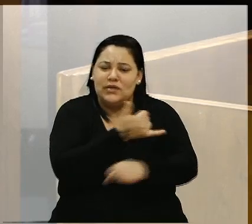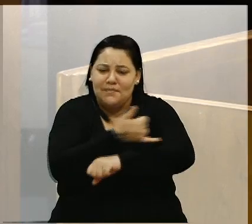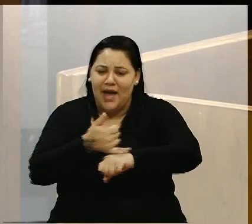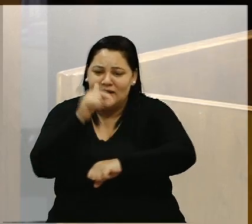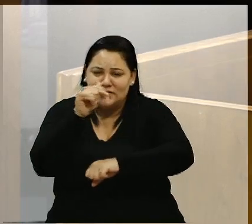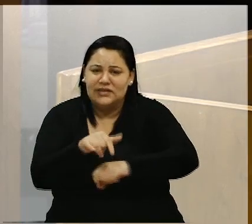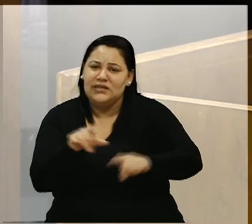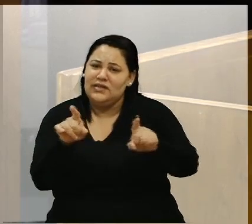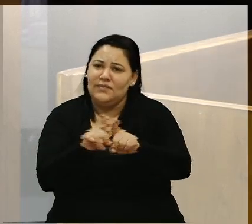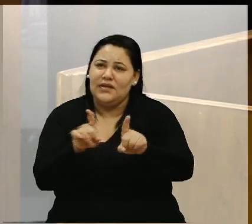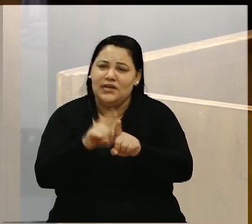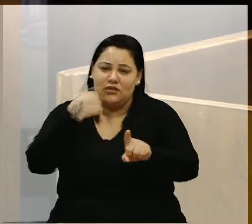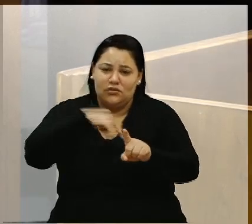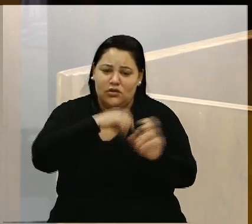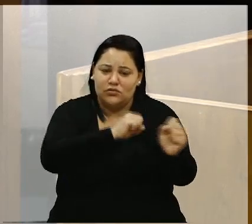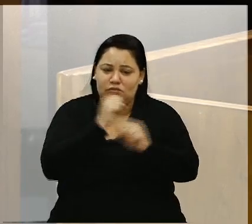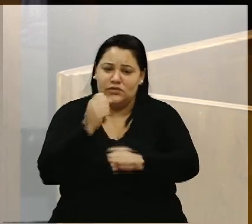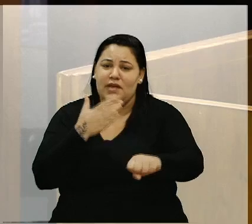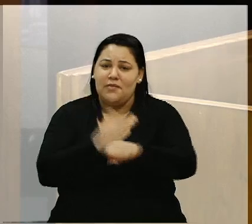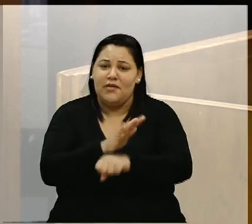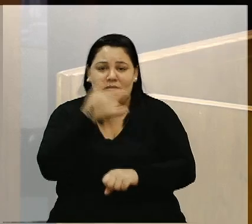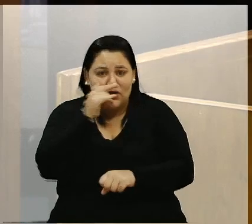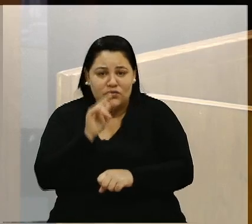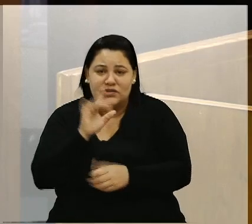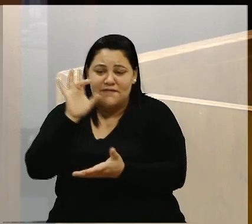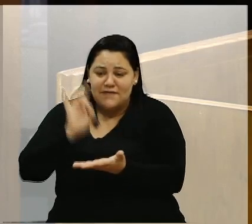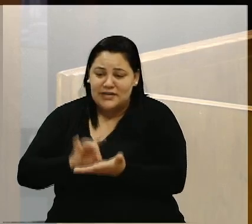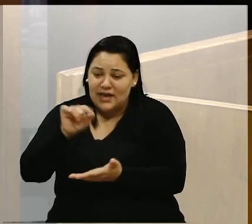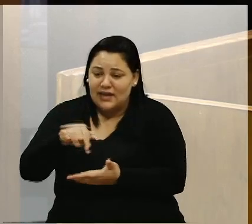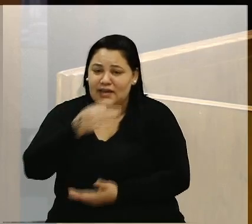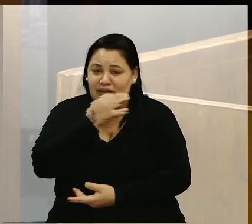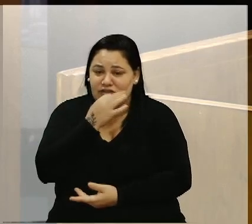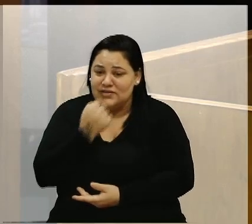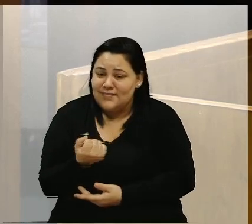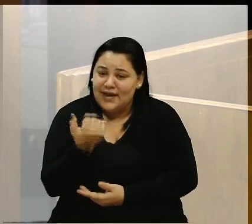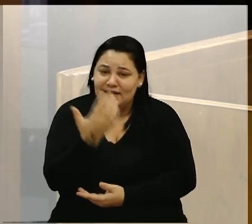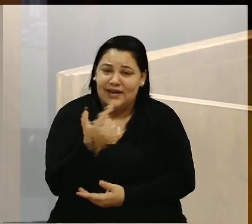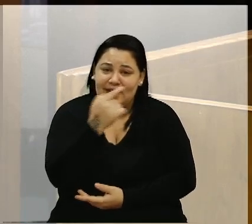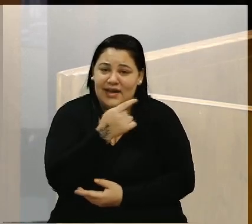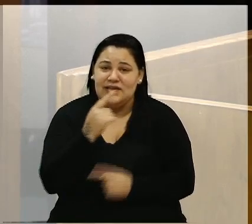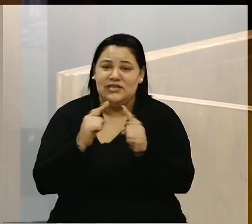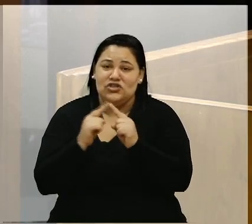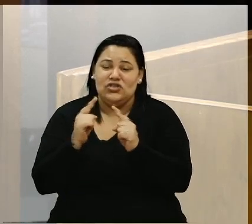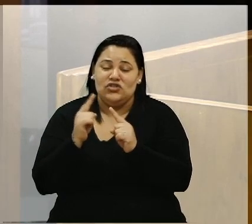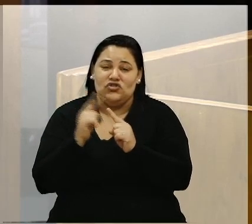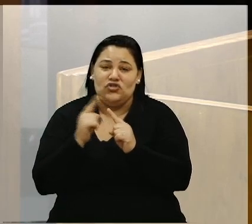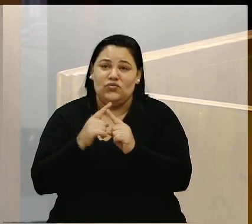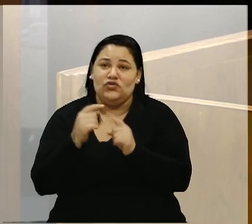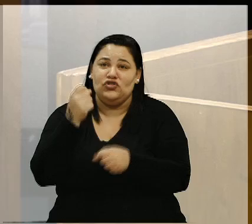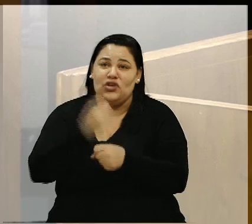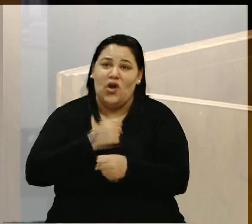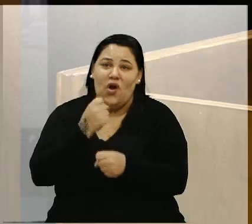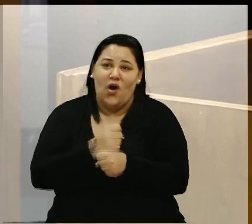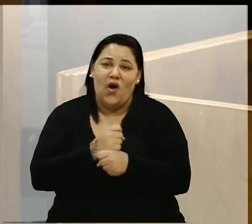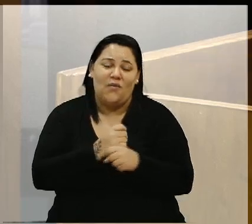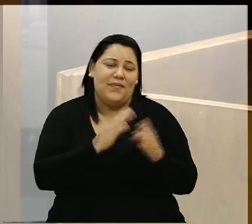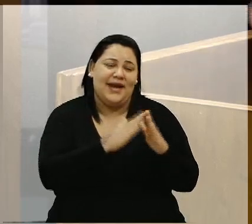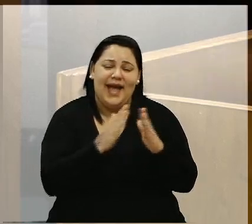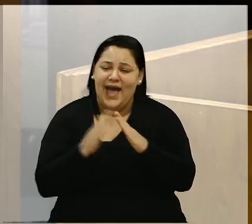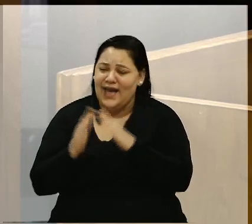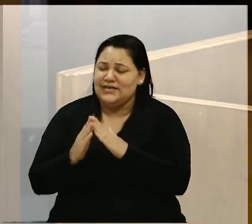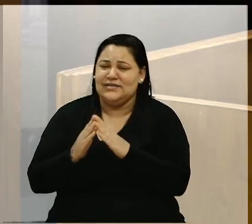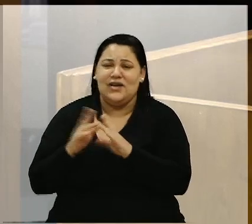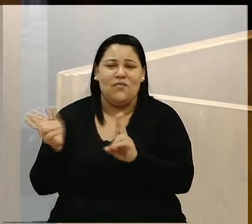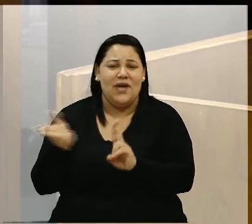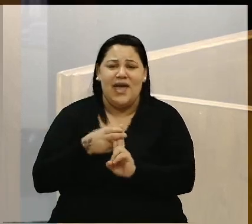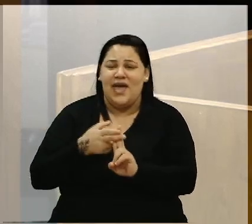e nós possamos aprovar para eles conseguirem nos entregar essas casas que são casa, sala de aula, UBS, que